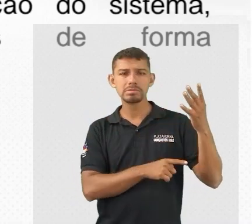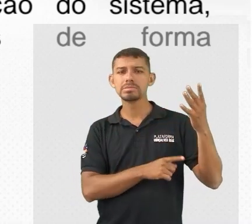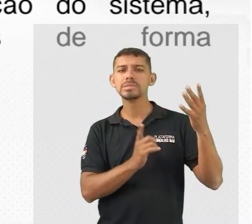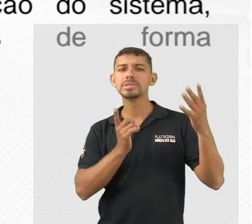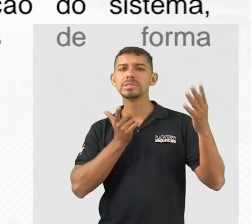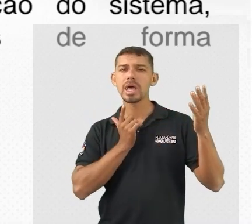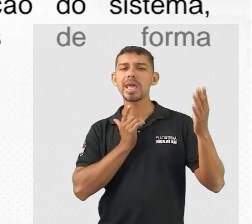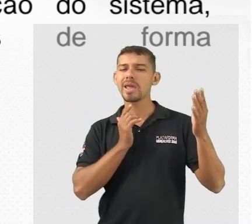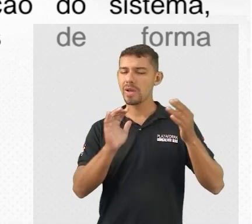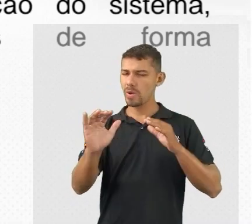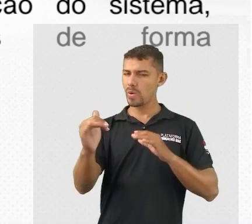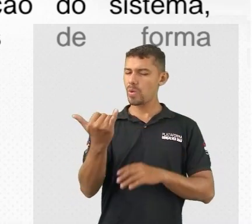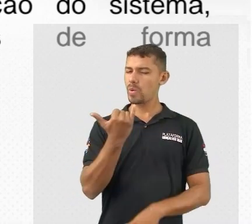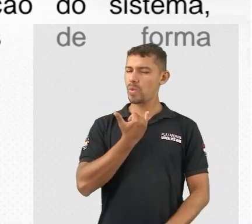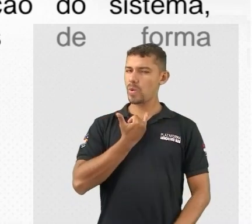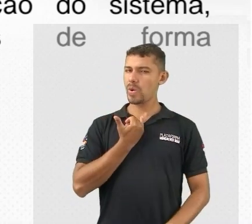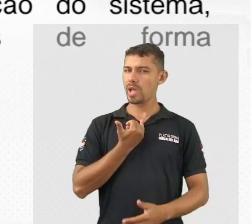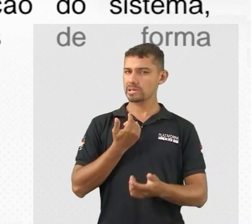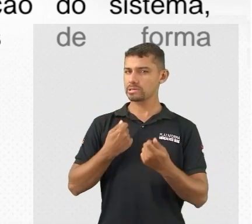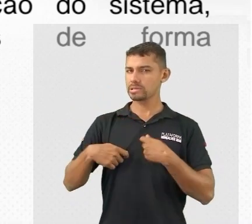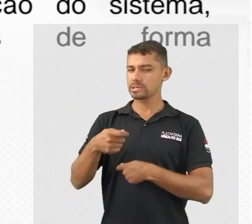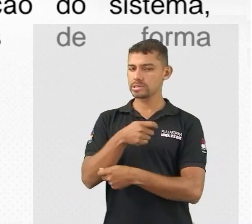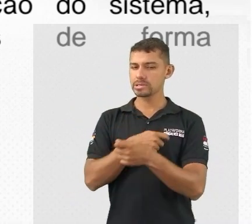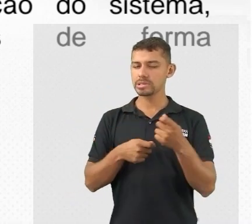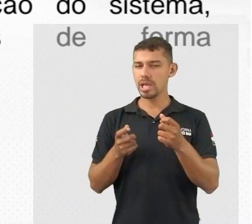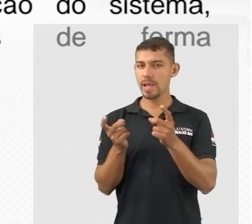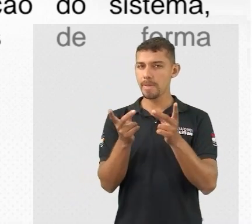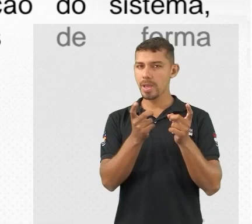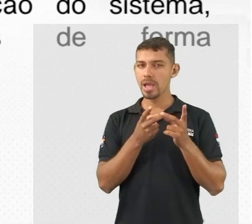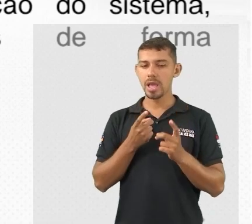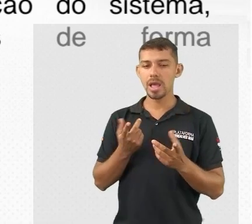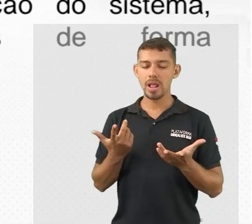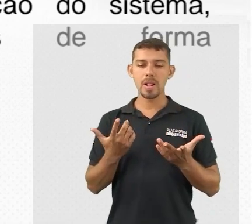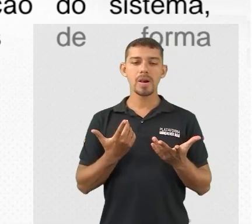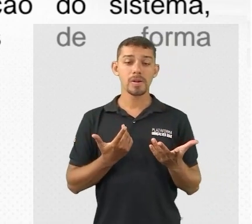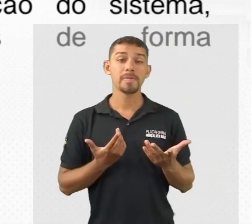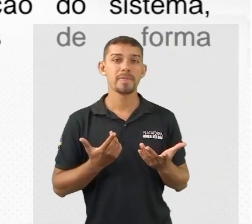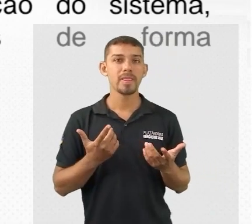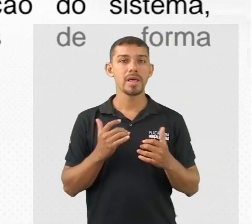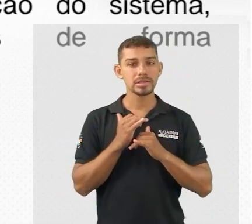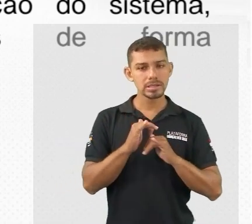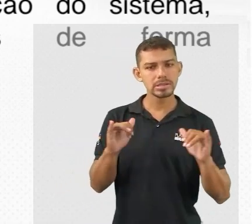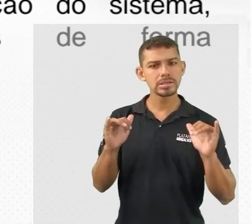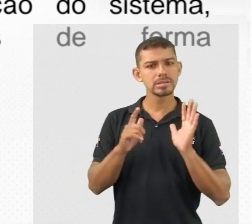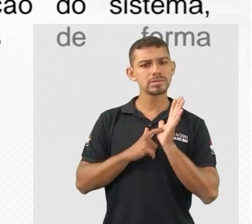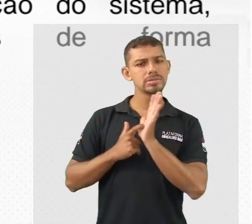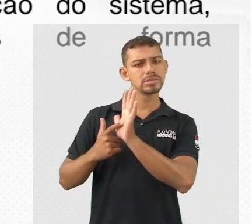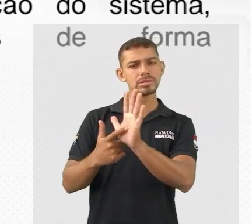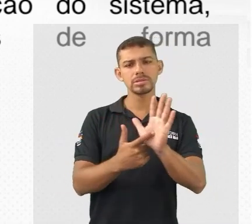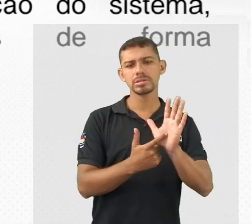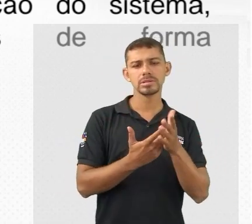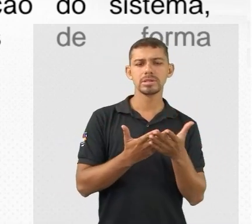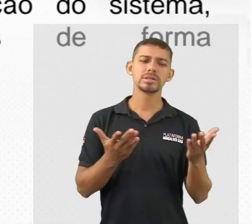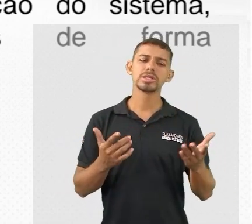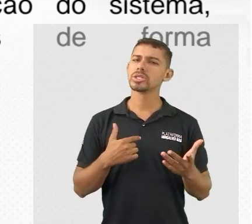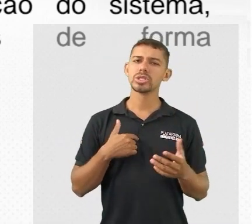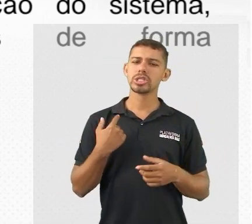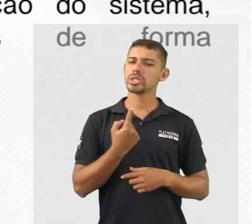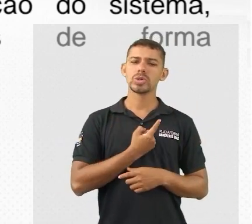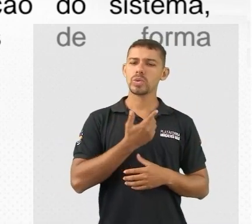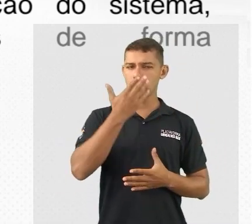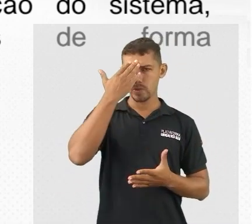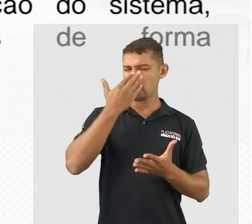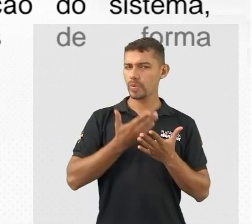existe ali uma mensagem mercadológica em muitos aspectos que está sendo transmitida, né? Que a gente não